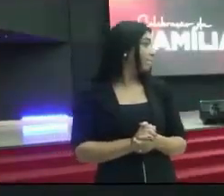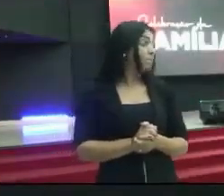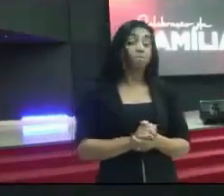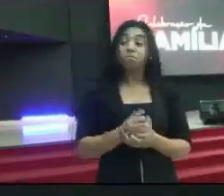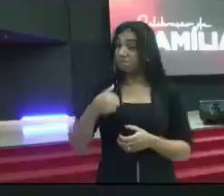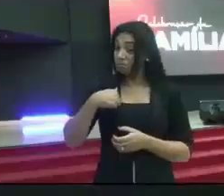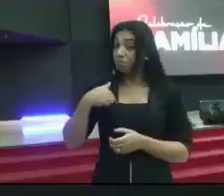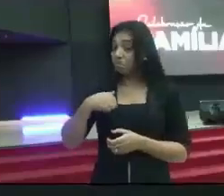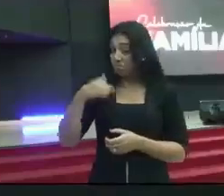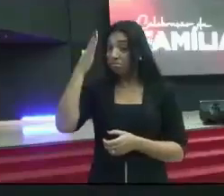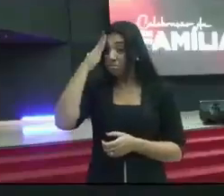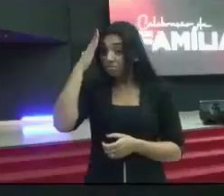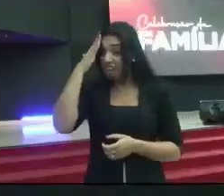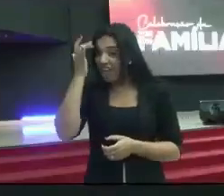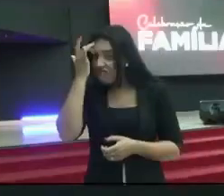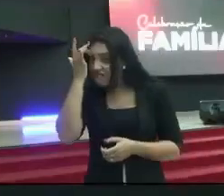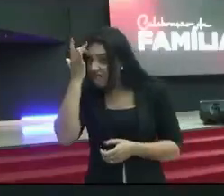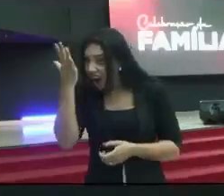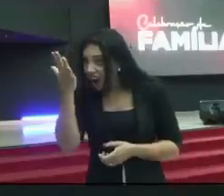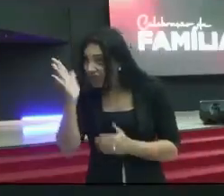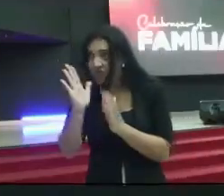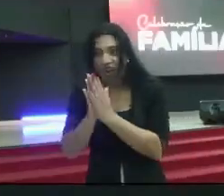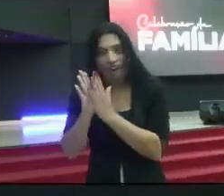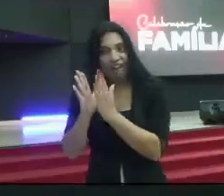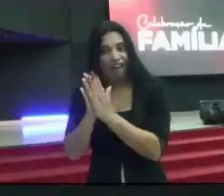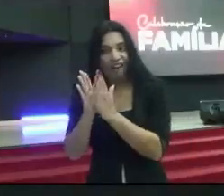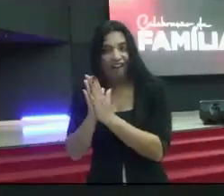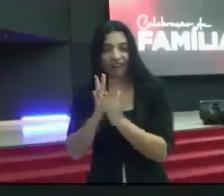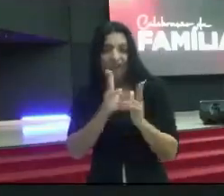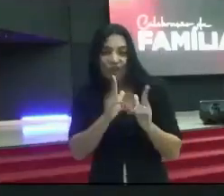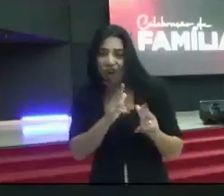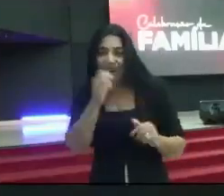Eu sei que não é fácil fazer essa oração.